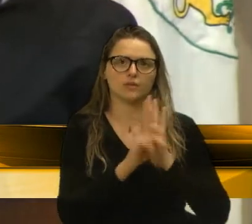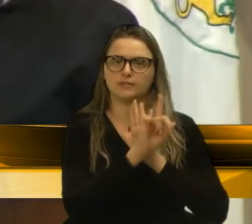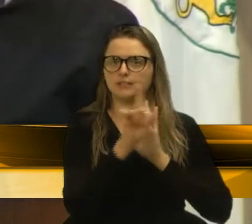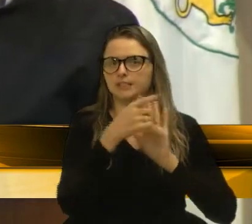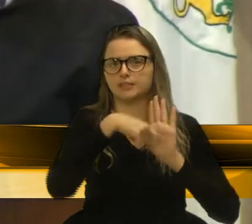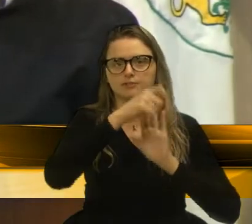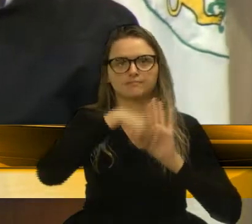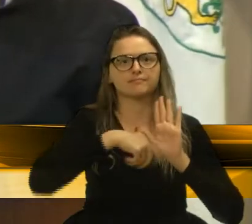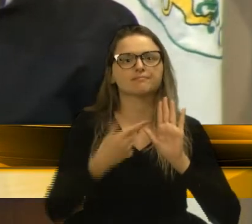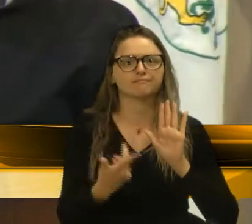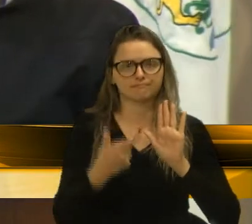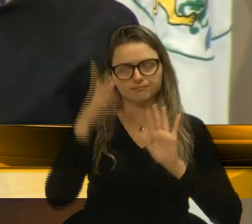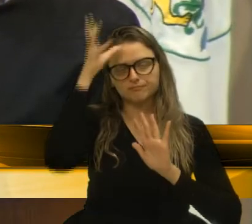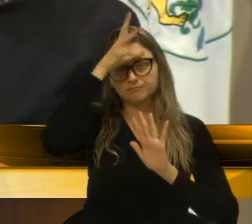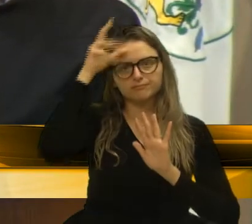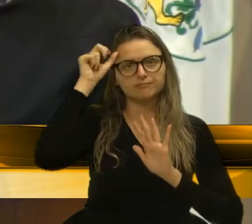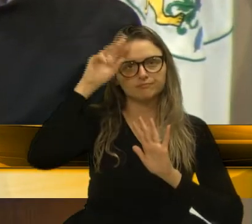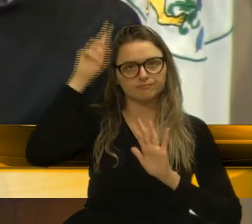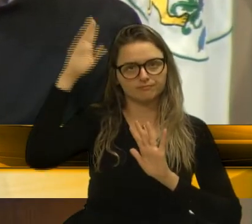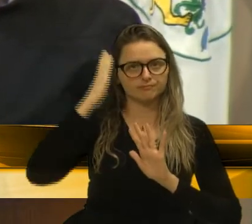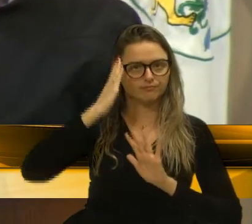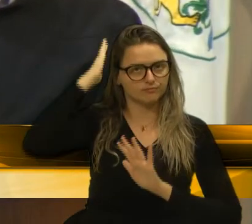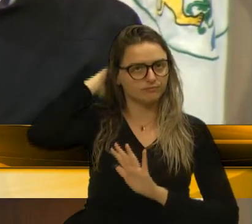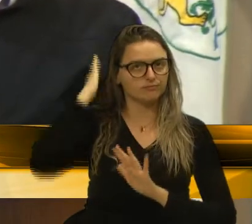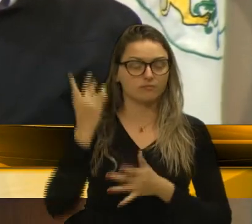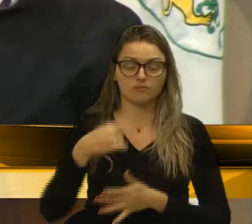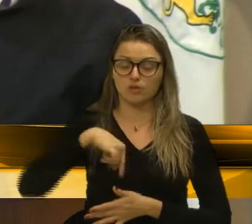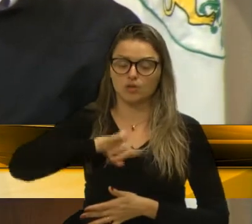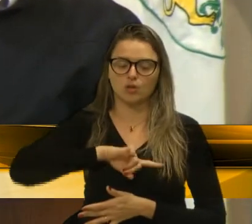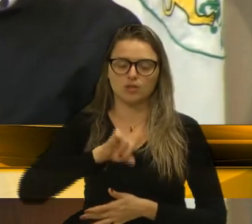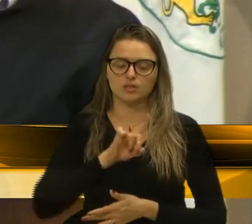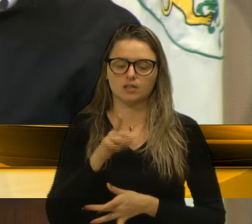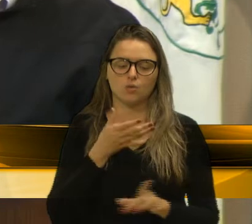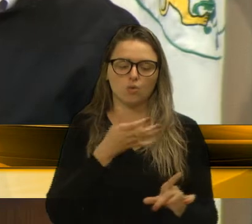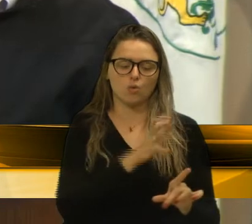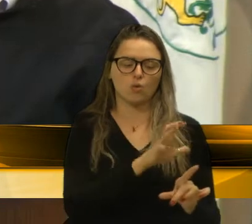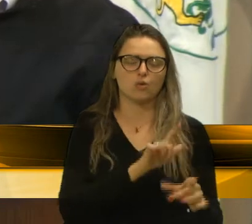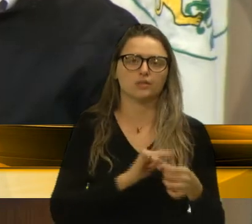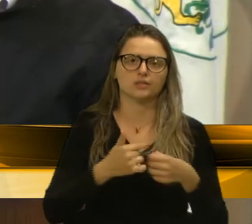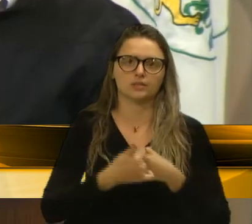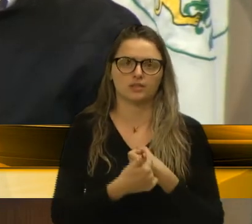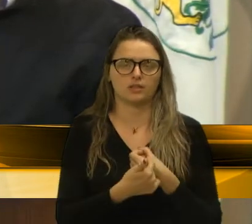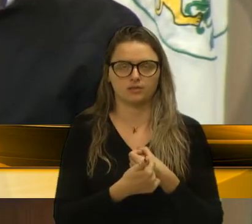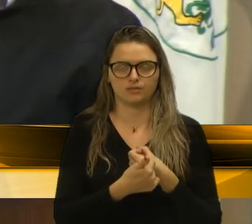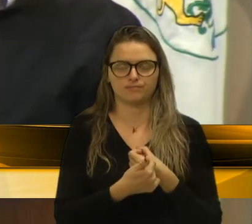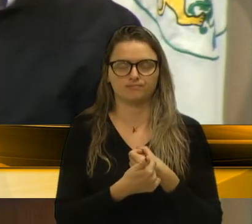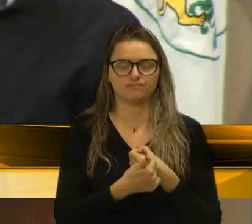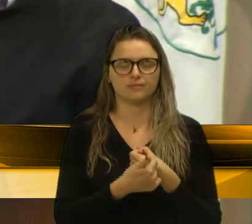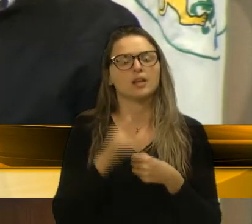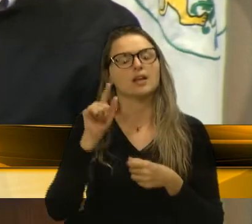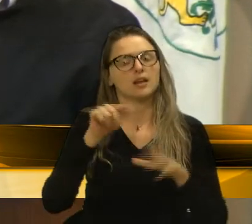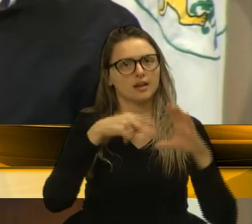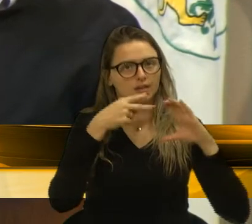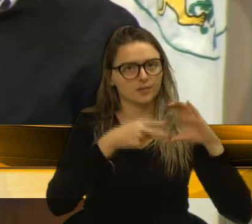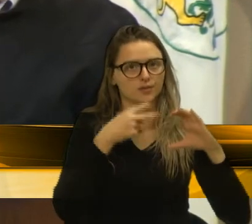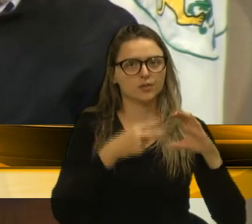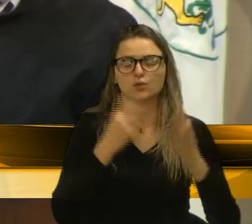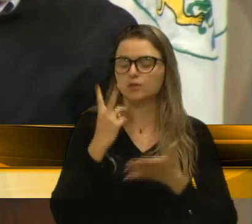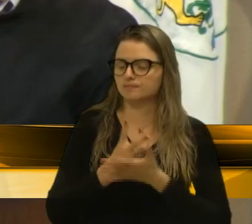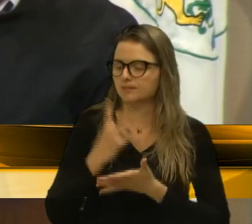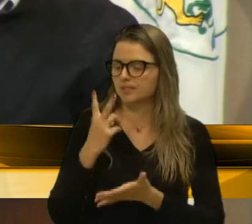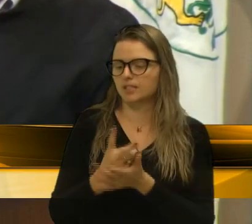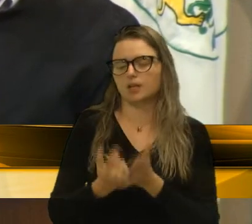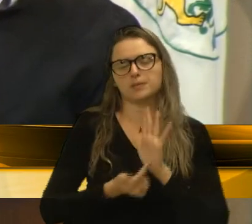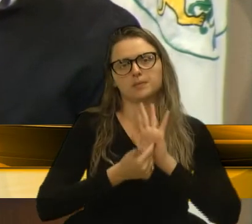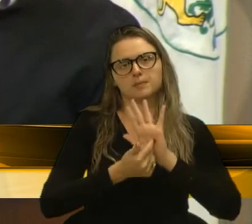pelo Executivo, né? Nós não somos contra a cidade, vereador Felipe. Esta casa tem dado